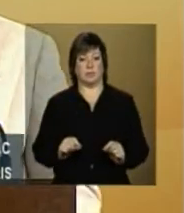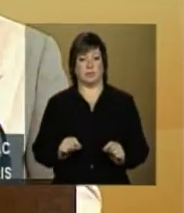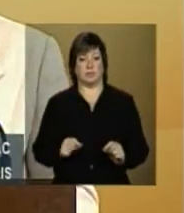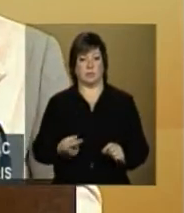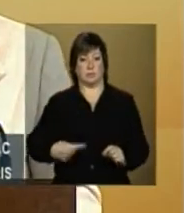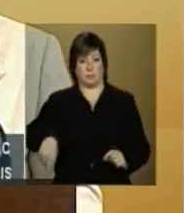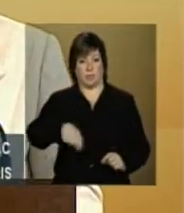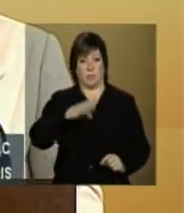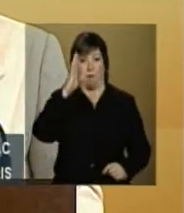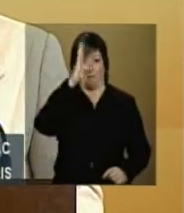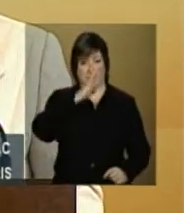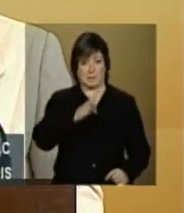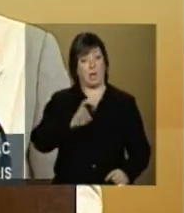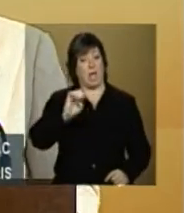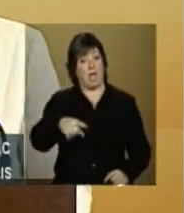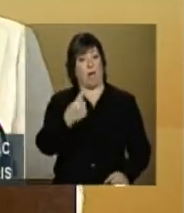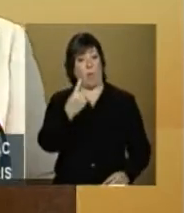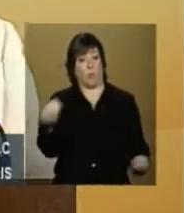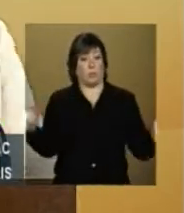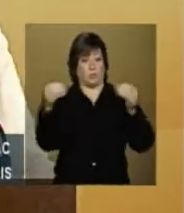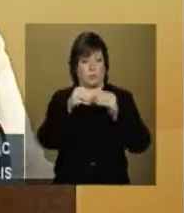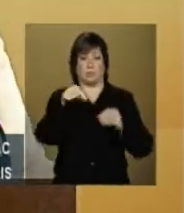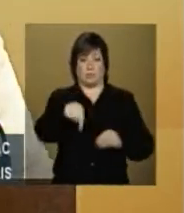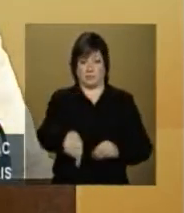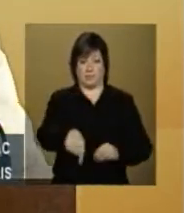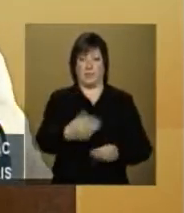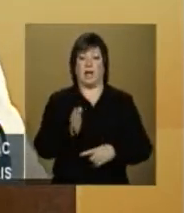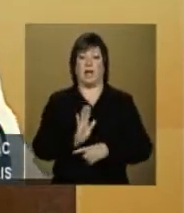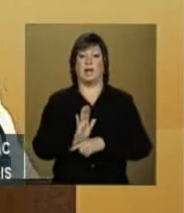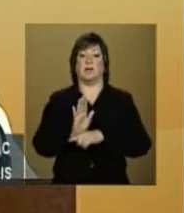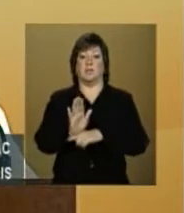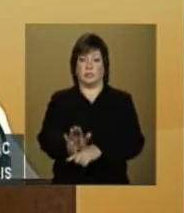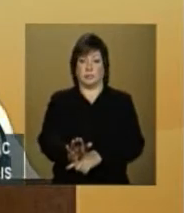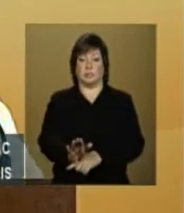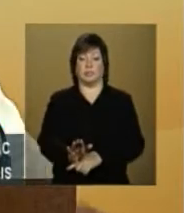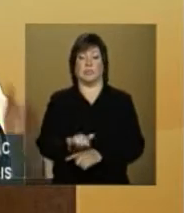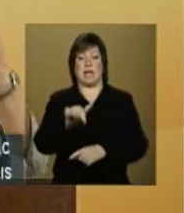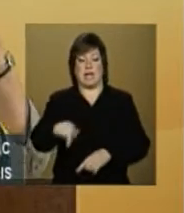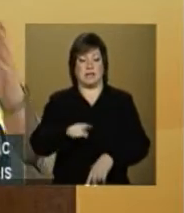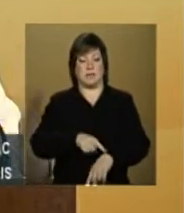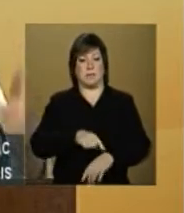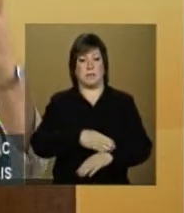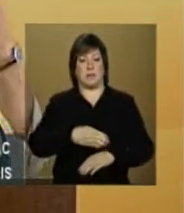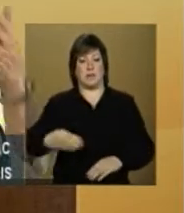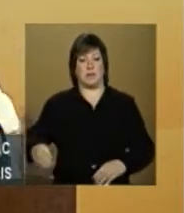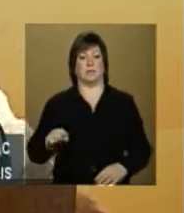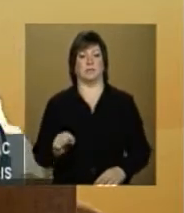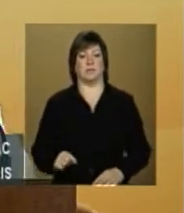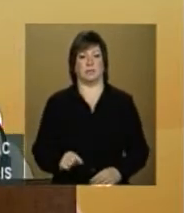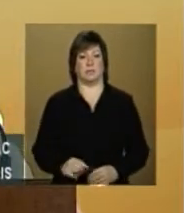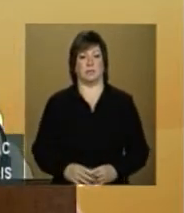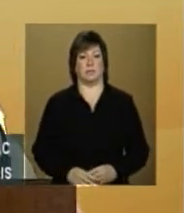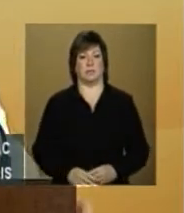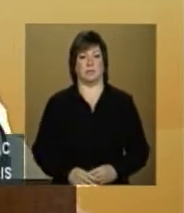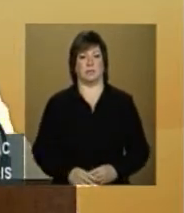nos quais o Brasil é um dos integrantes, contribuíram nesse período, ou seja, nessa última